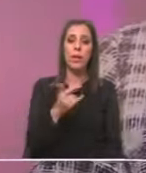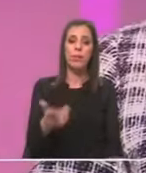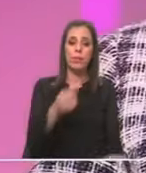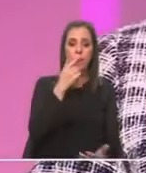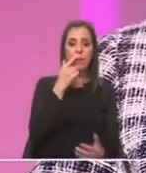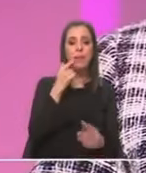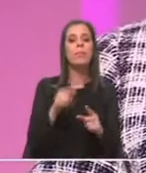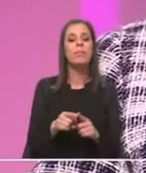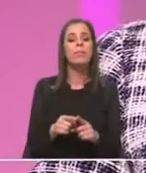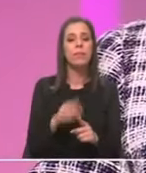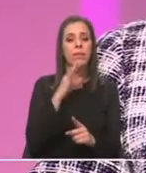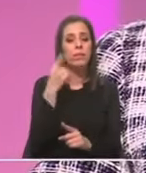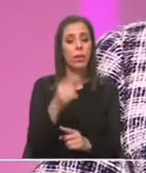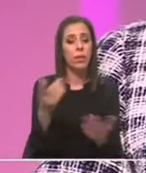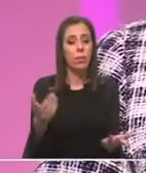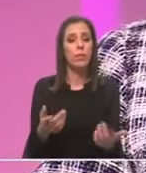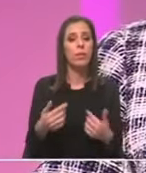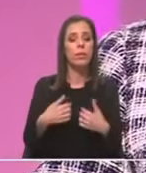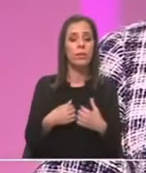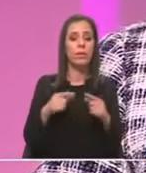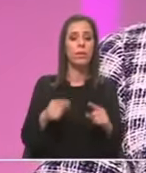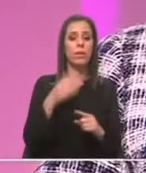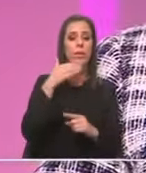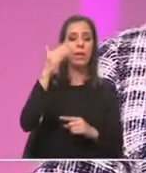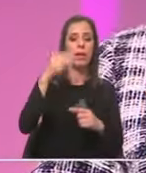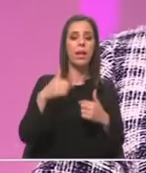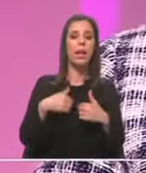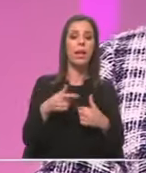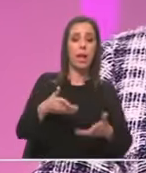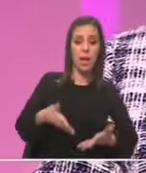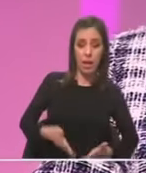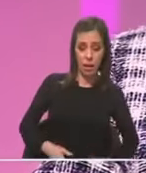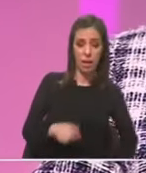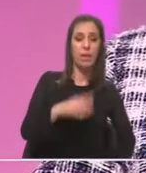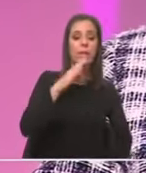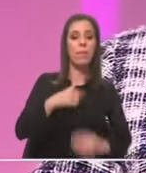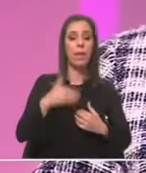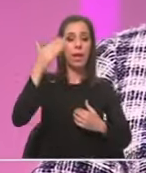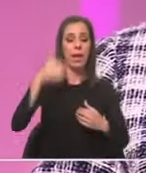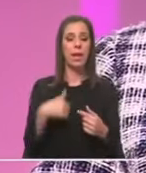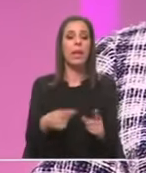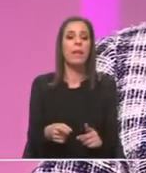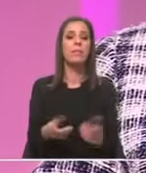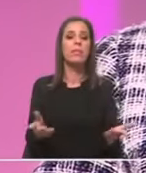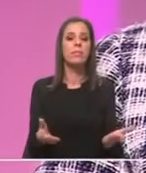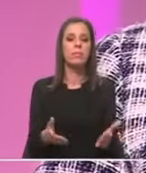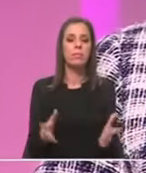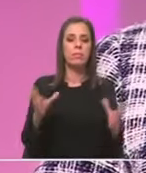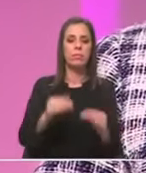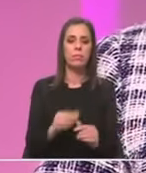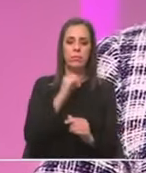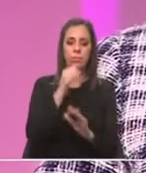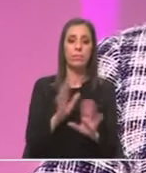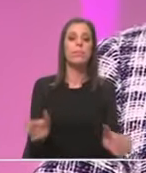tinha filha única porque eu a partir da idade em que ela que ela a minha idade que ela nasceu já não havia